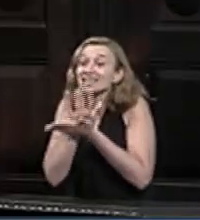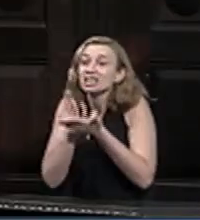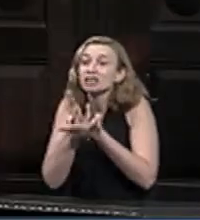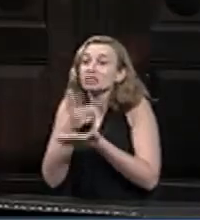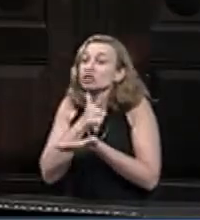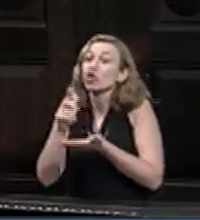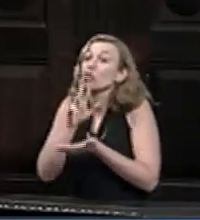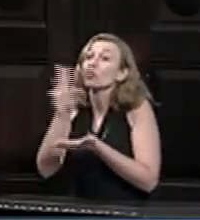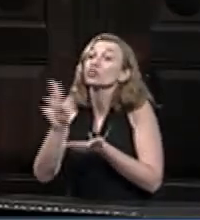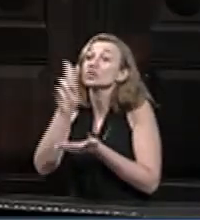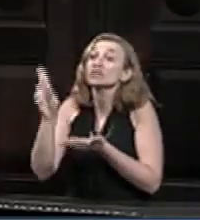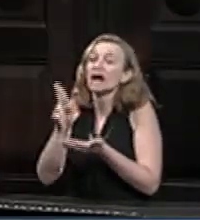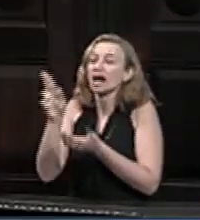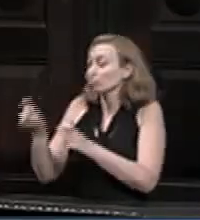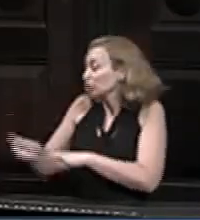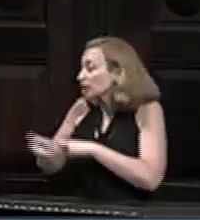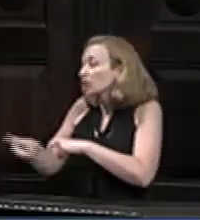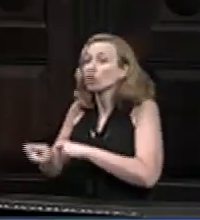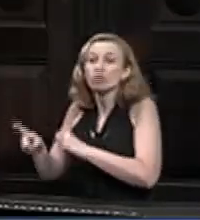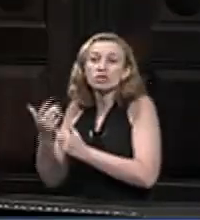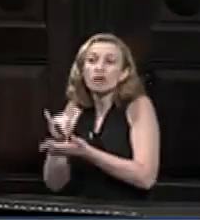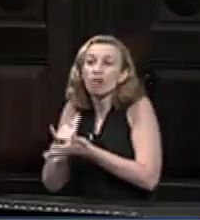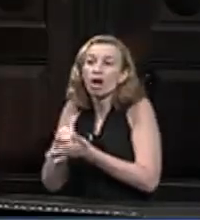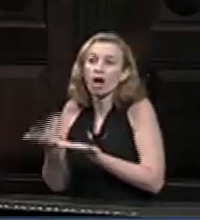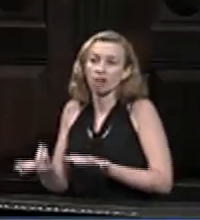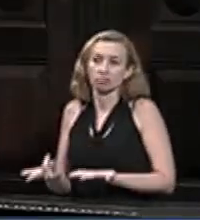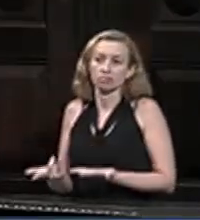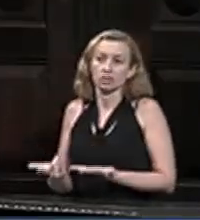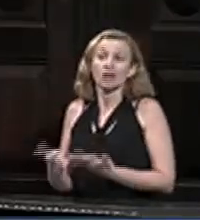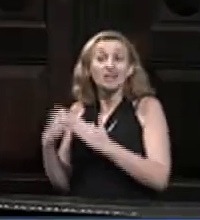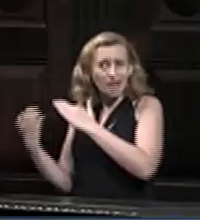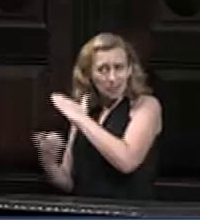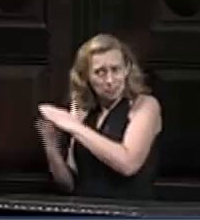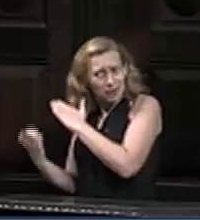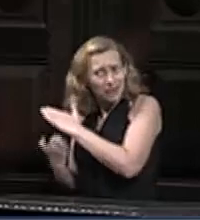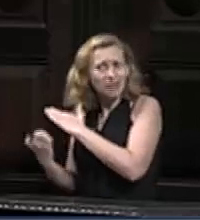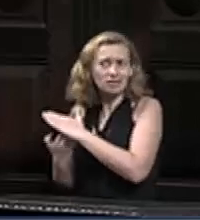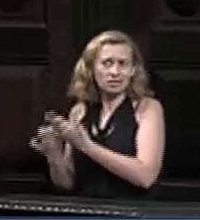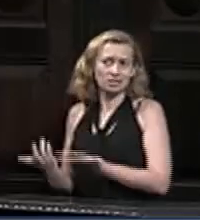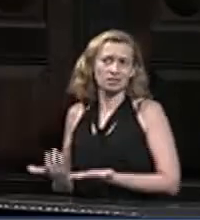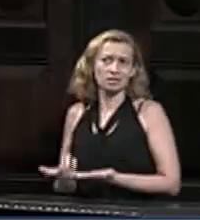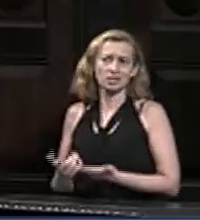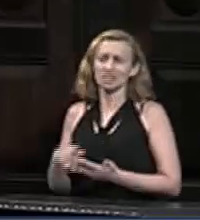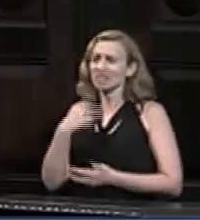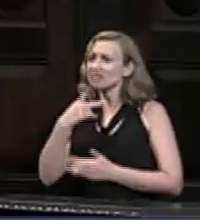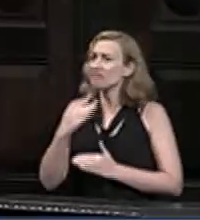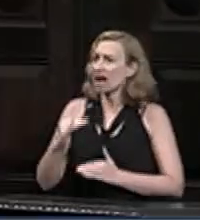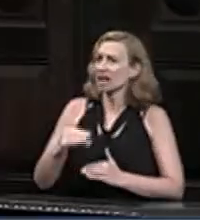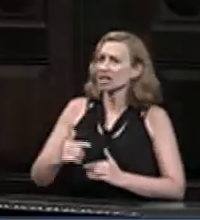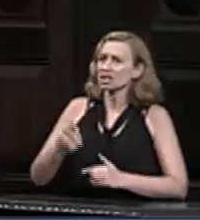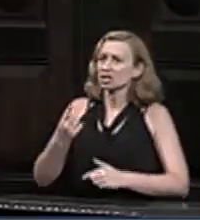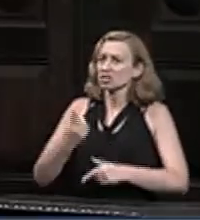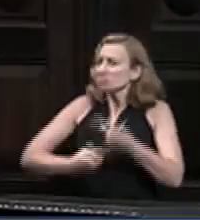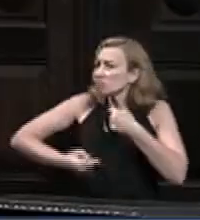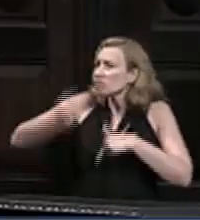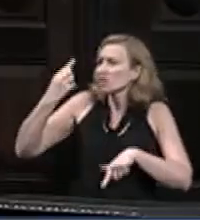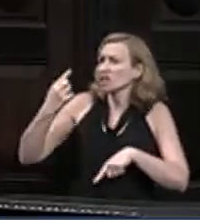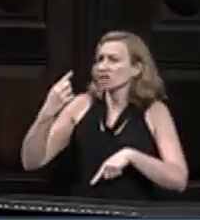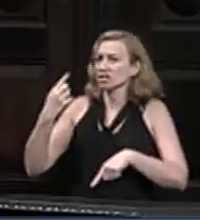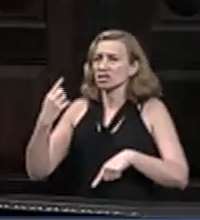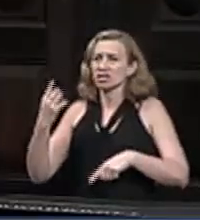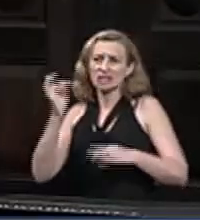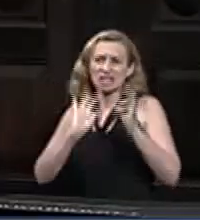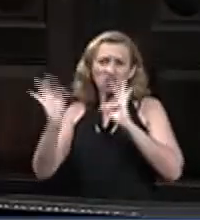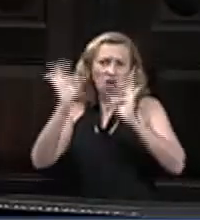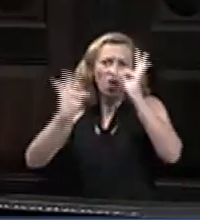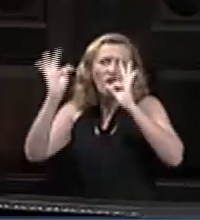telefone celular. E são empresas que proclamam o avanço tecnológico. Agora que